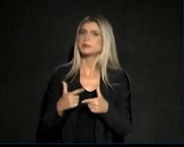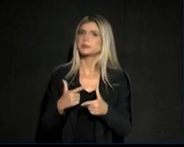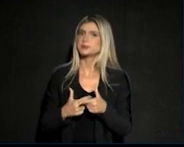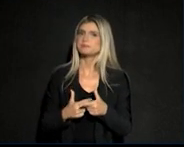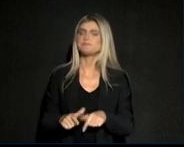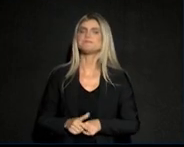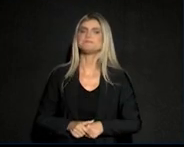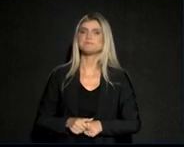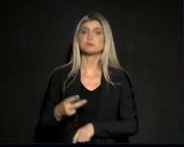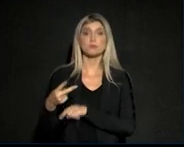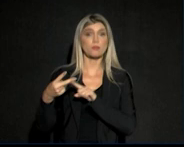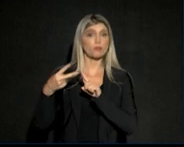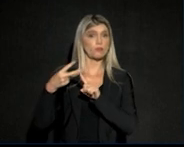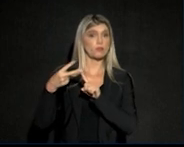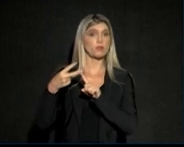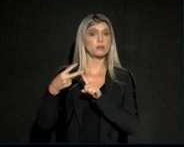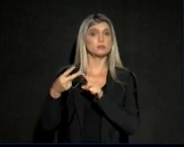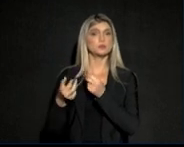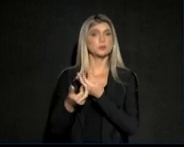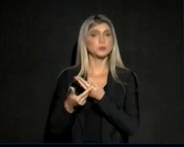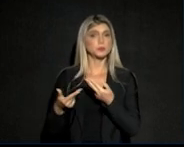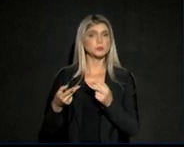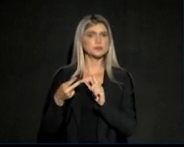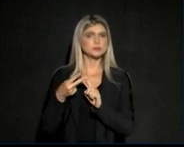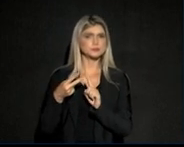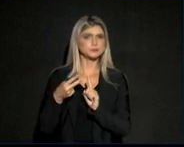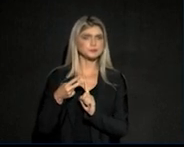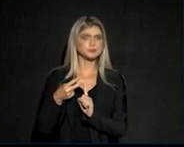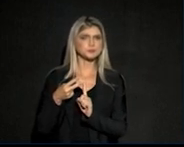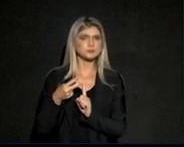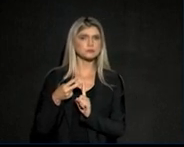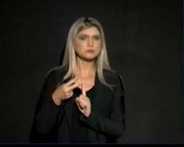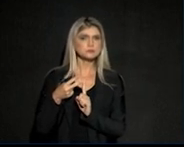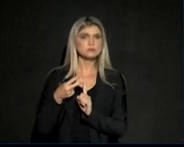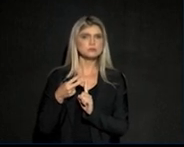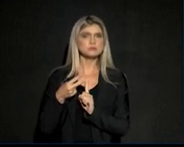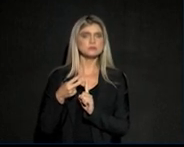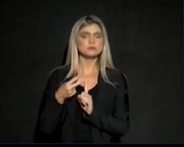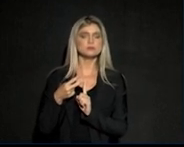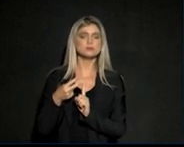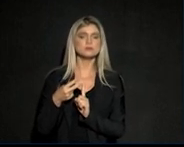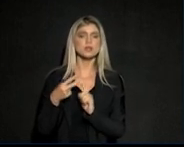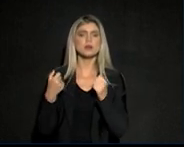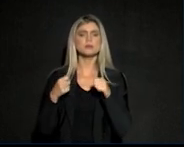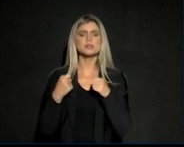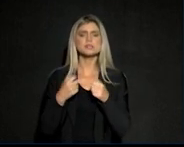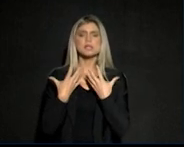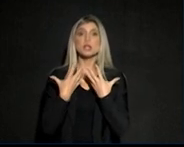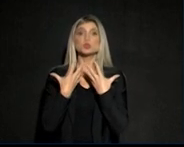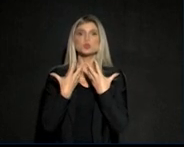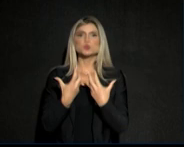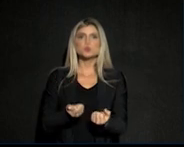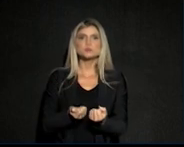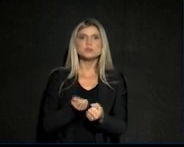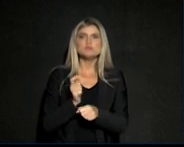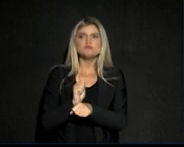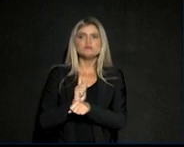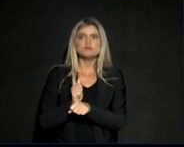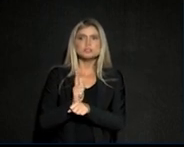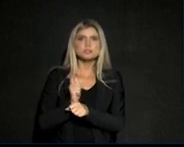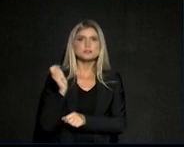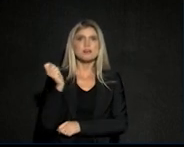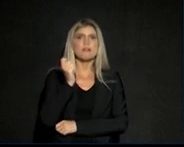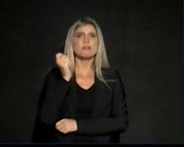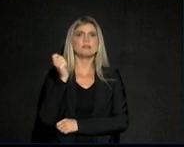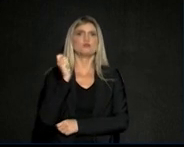a segunda coisa que o monopolista que distribui subsídio não vai fazer é assumir e gerenciar risco de forma adequada ele vai ser muito